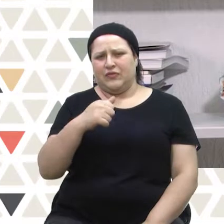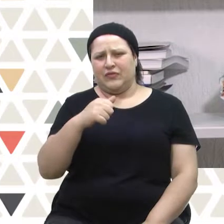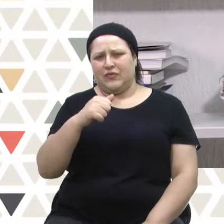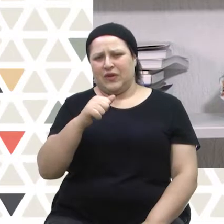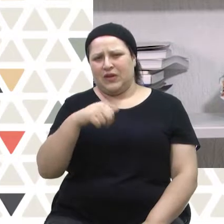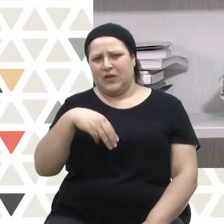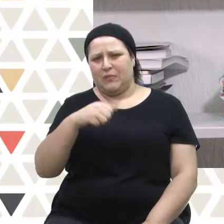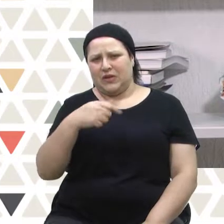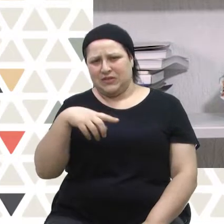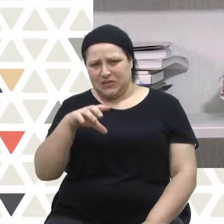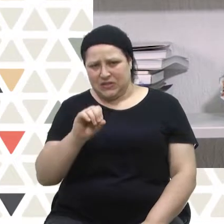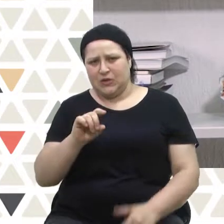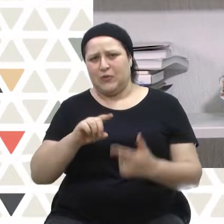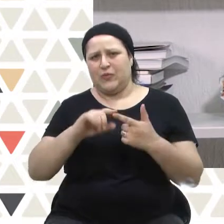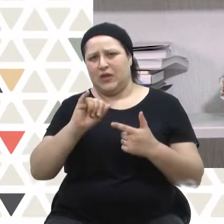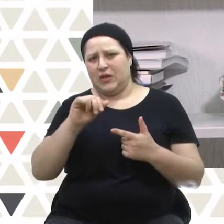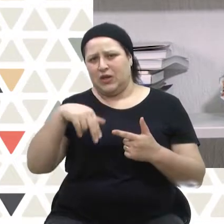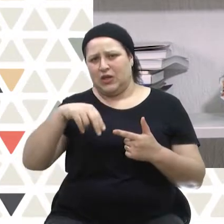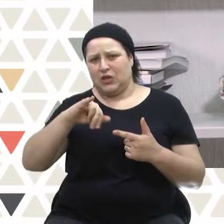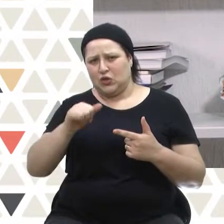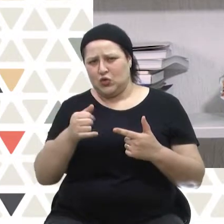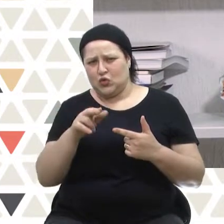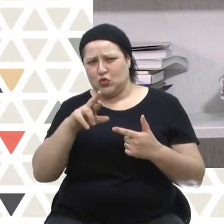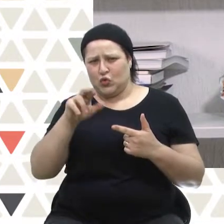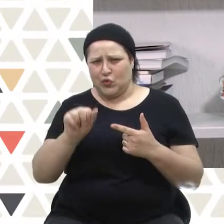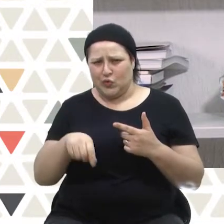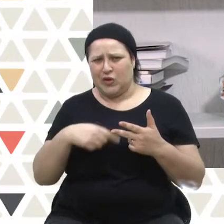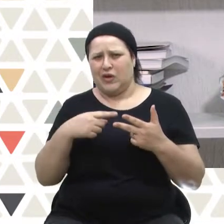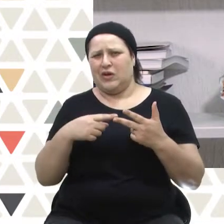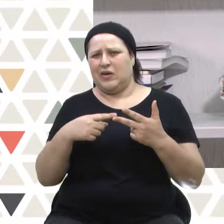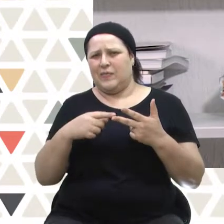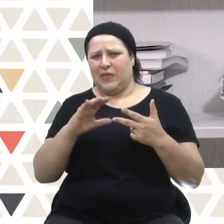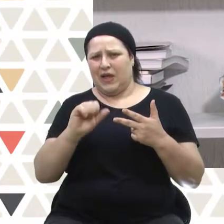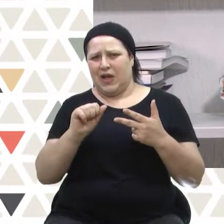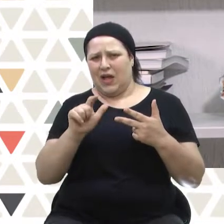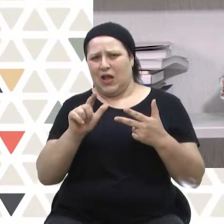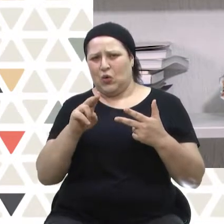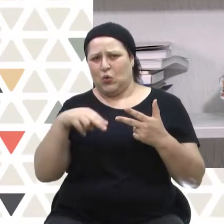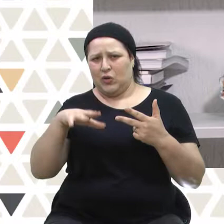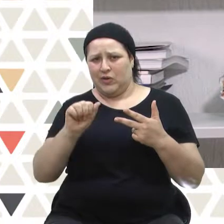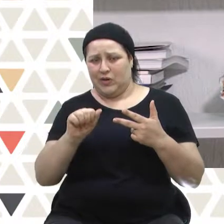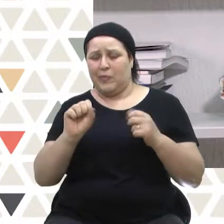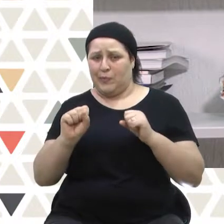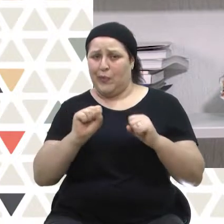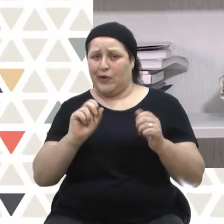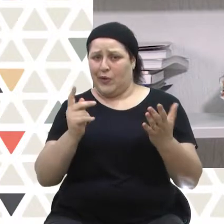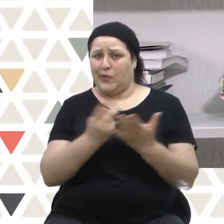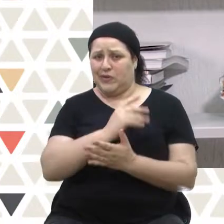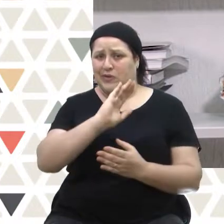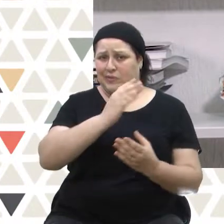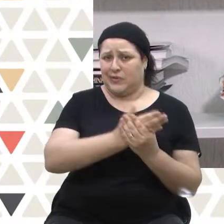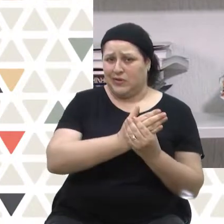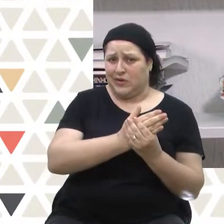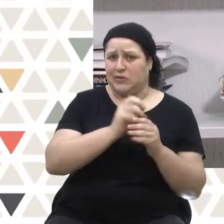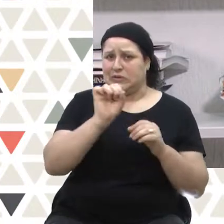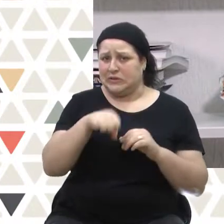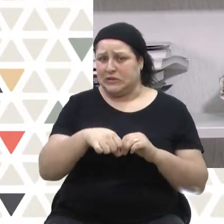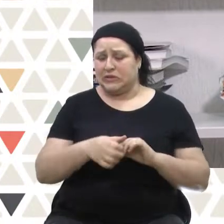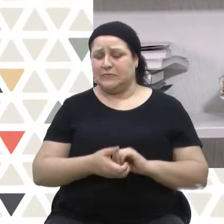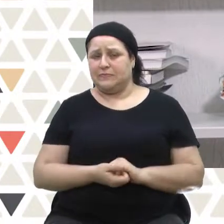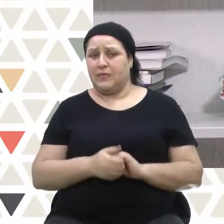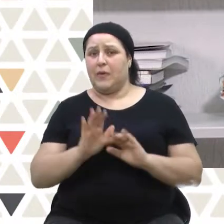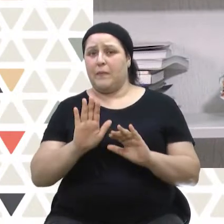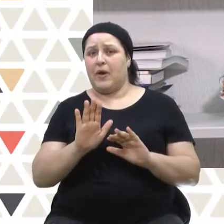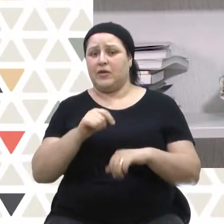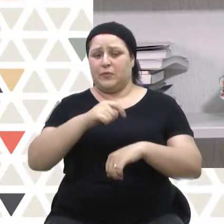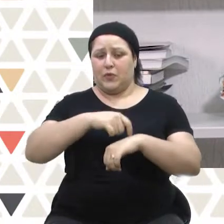difamação, injúria, esses crimes são tipificados no nosso Código Penal e é passível sim de reparação, de